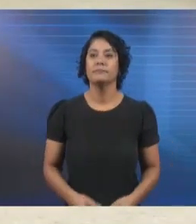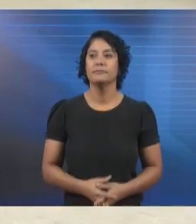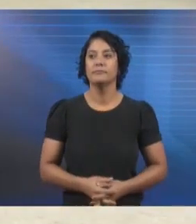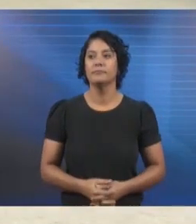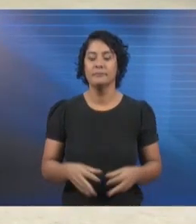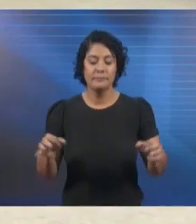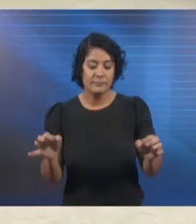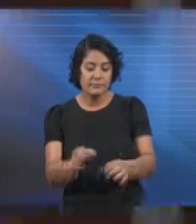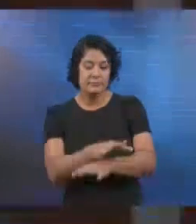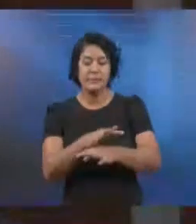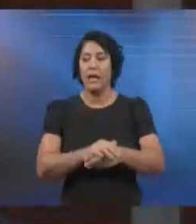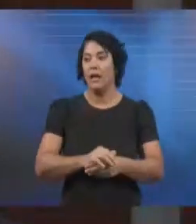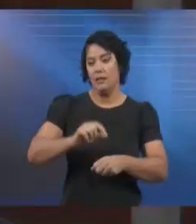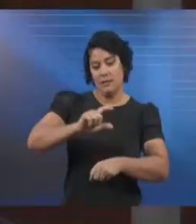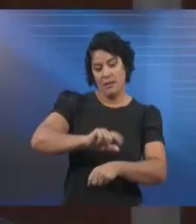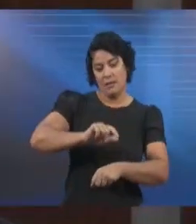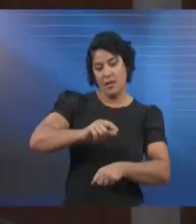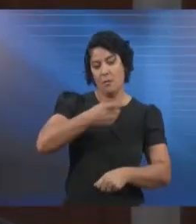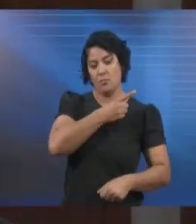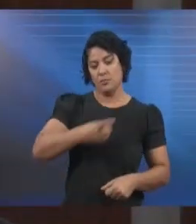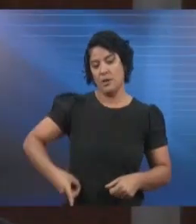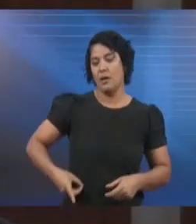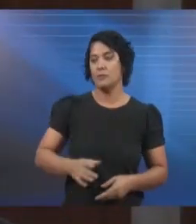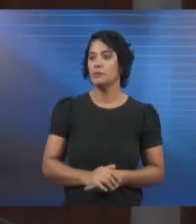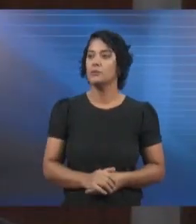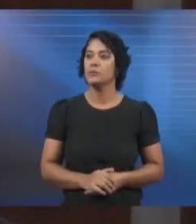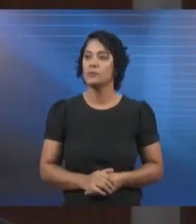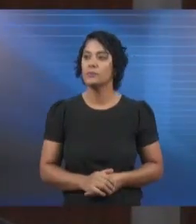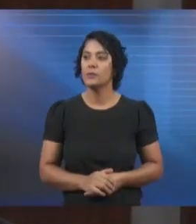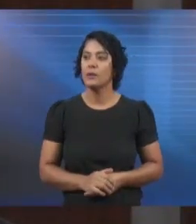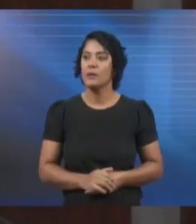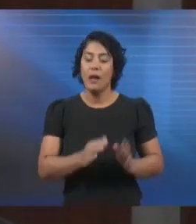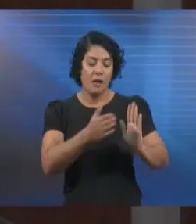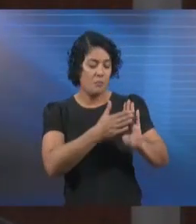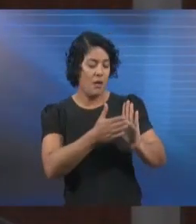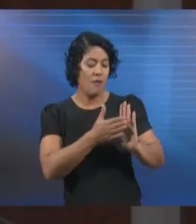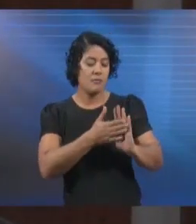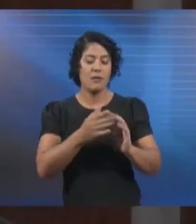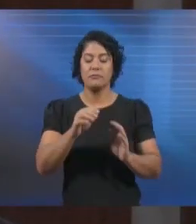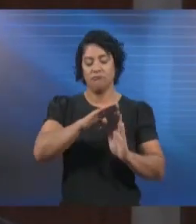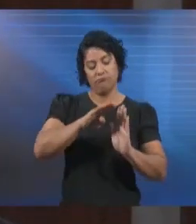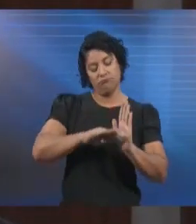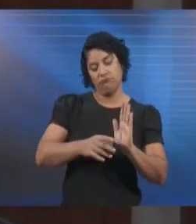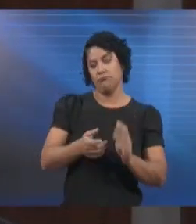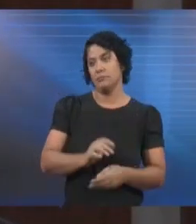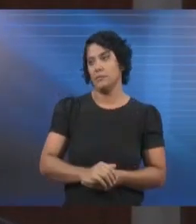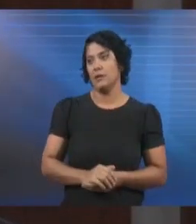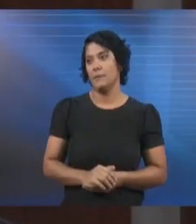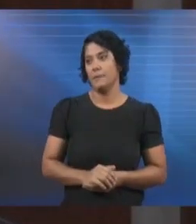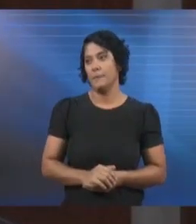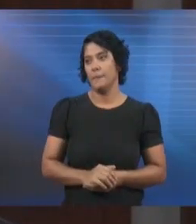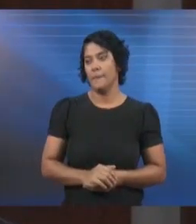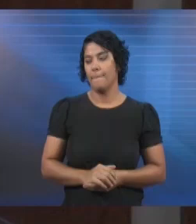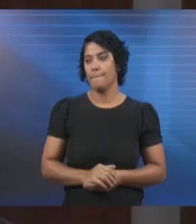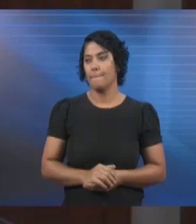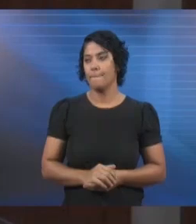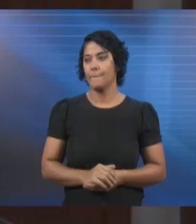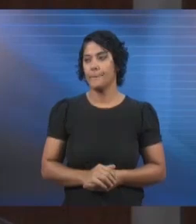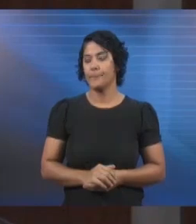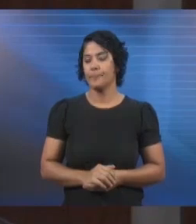encerrado assim o horário destinado aos senhores deputados anuncio a pauta da Ordem do dia da seguinte sessão se encontra aqui algumas